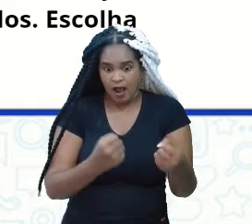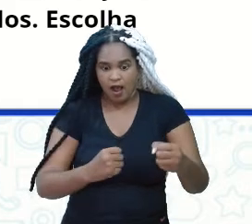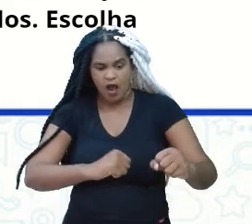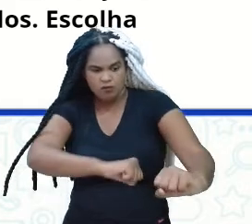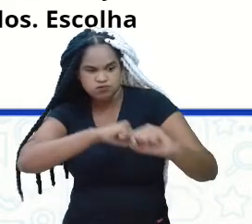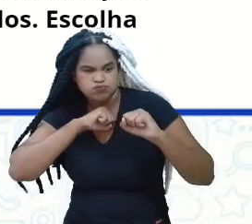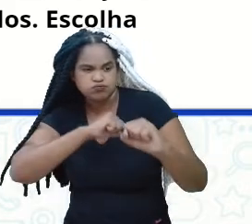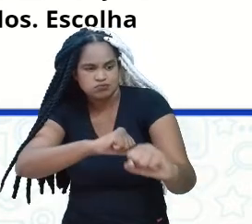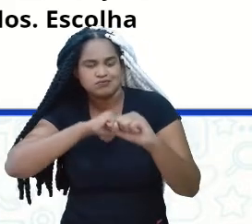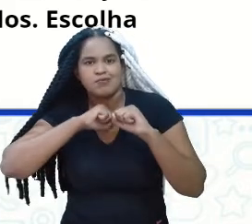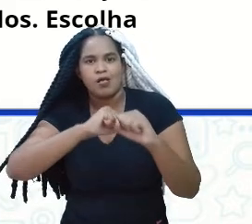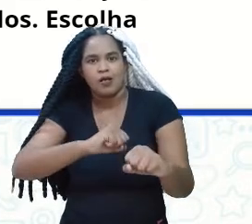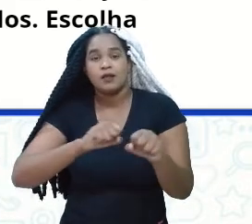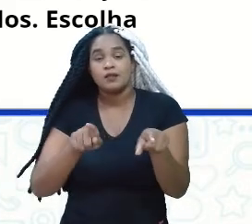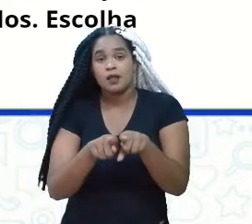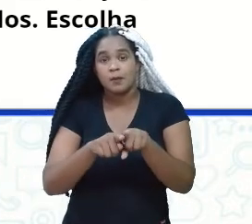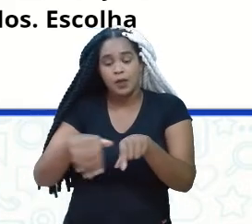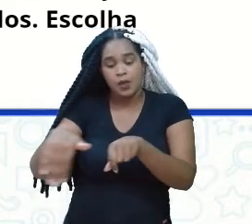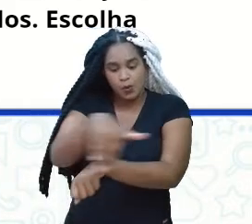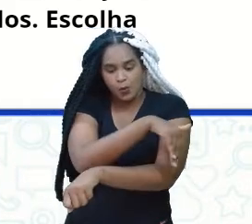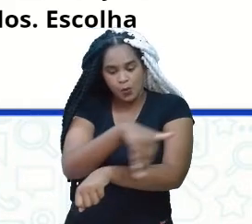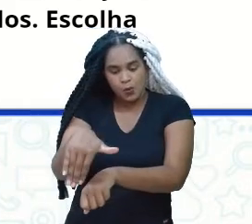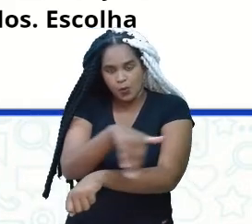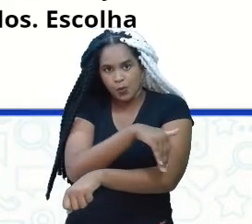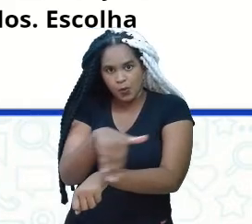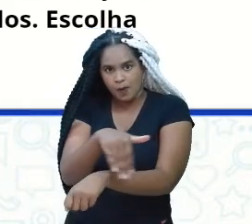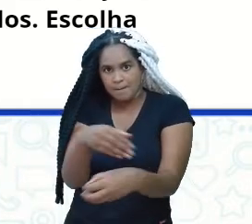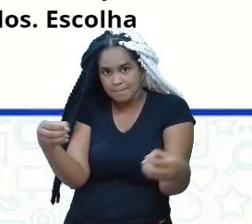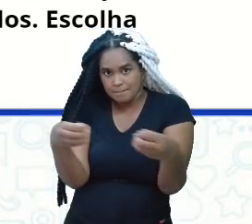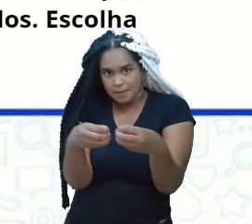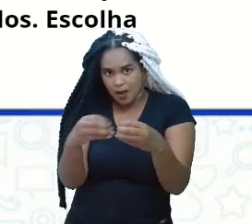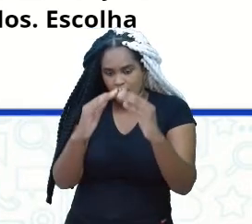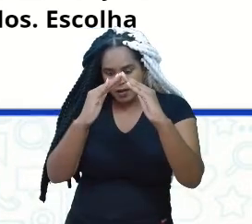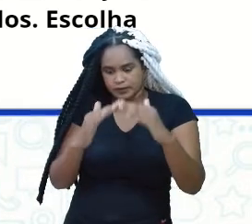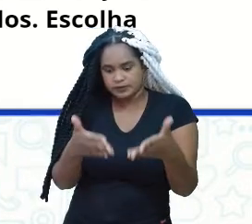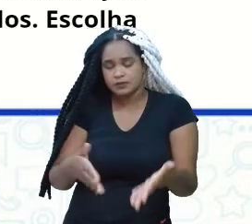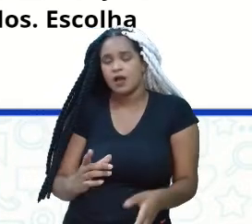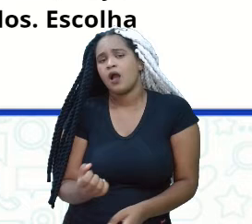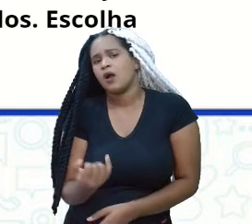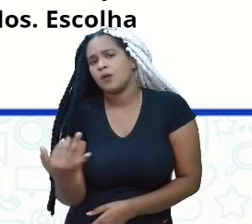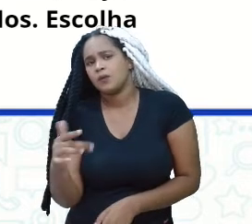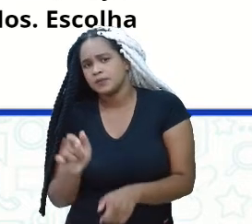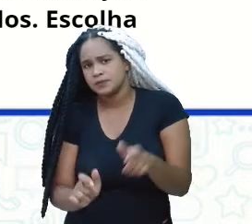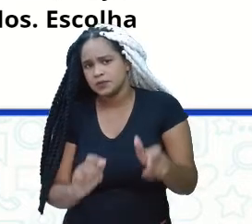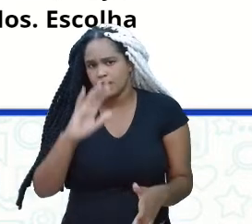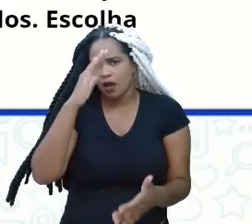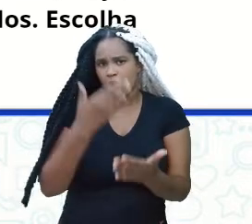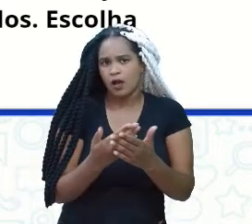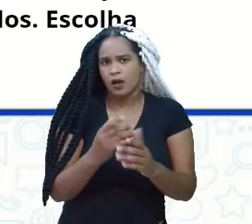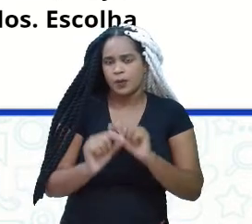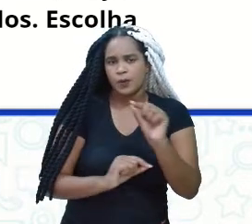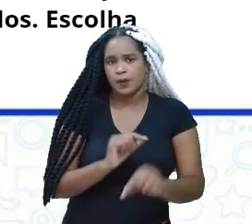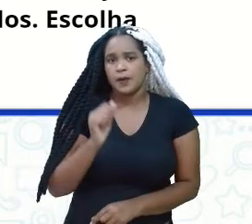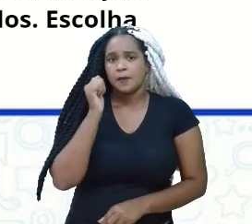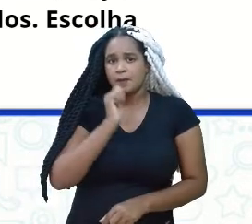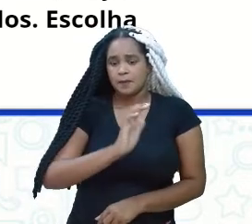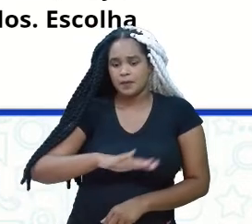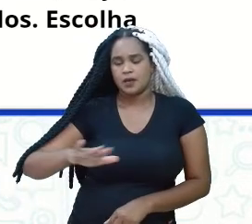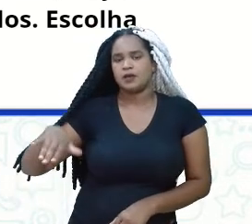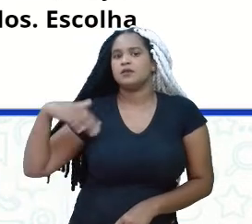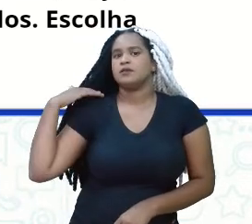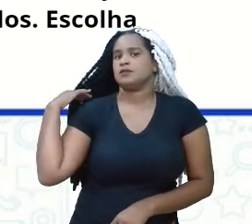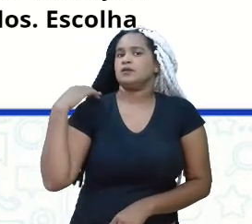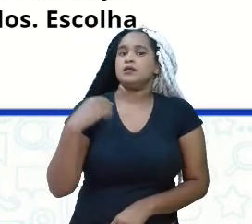nas ruas próximas ao cemitério. Há também quem acredite que a menina esteja mais